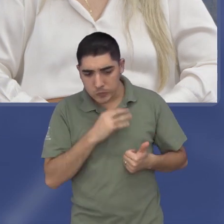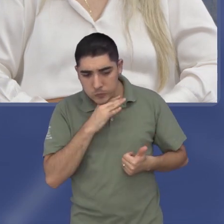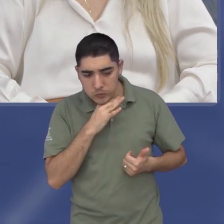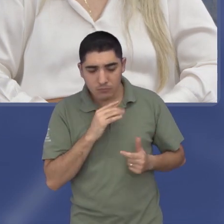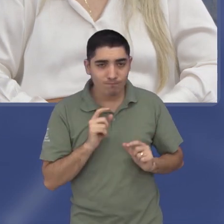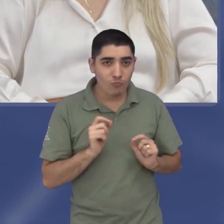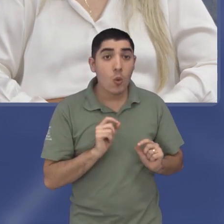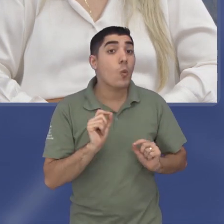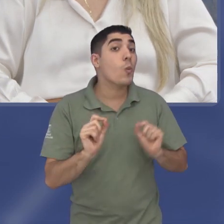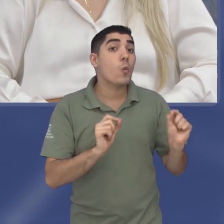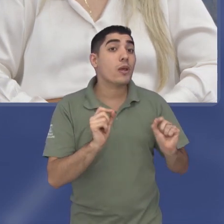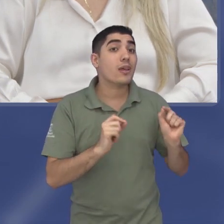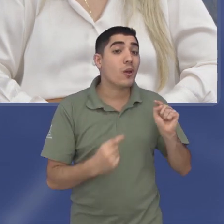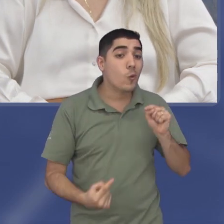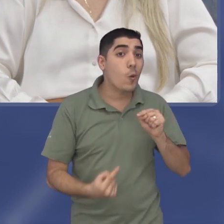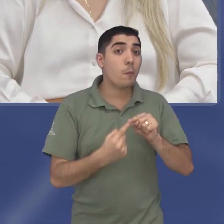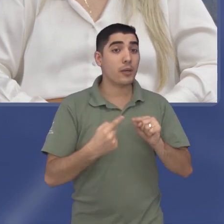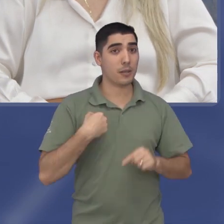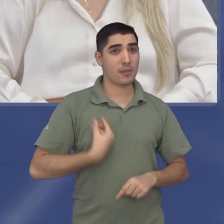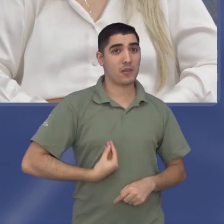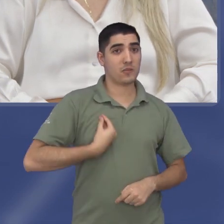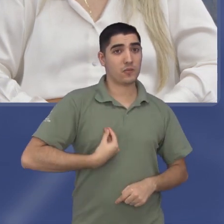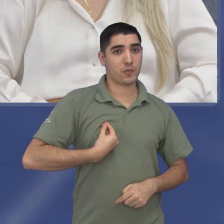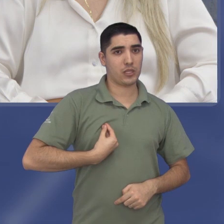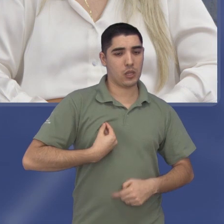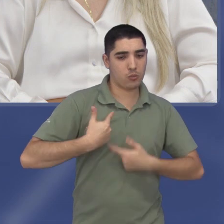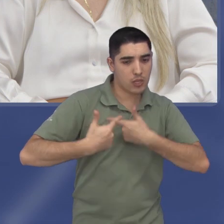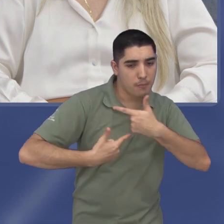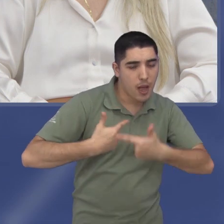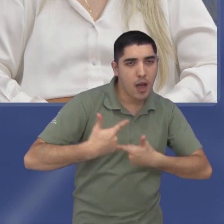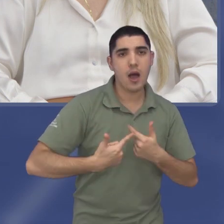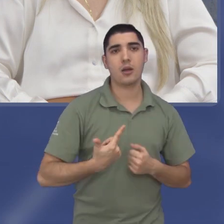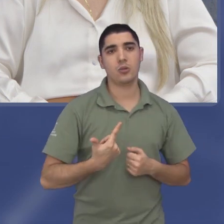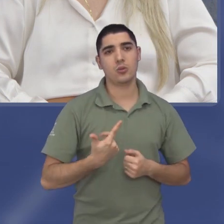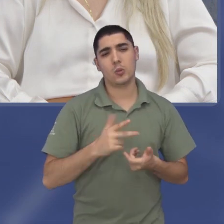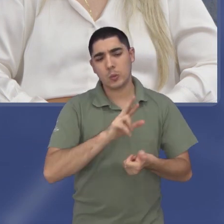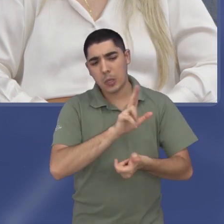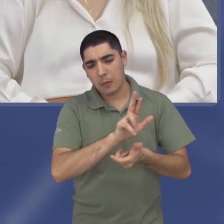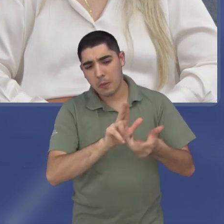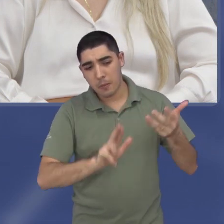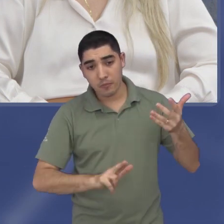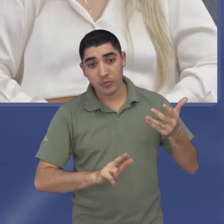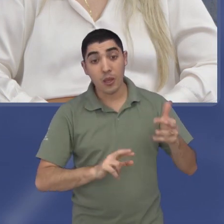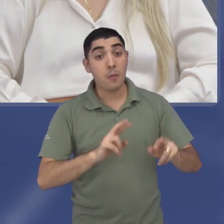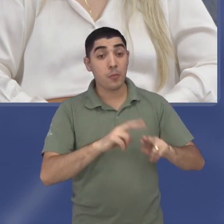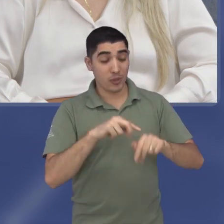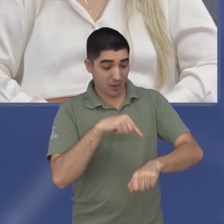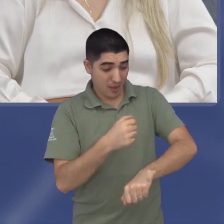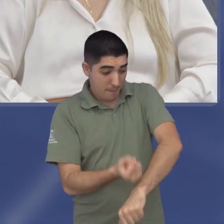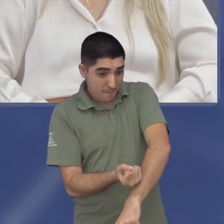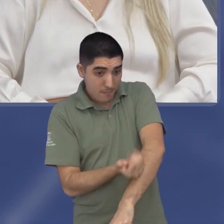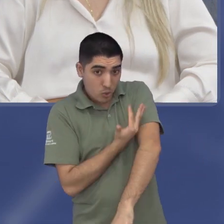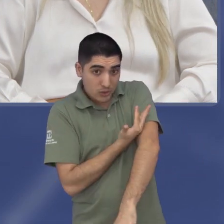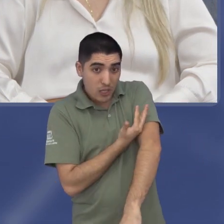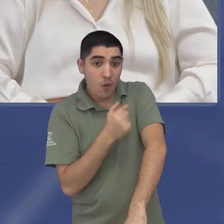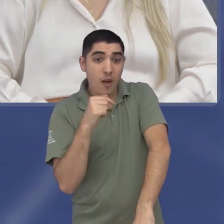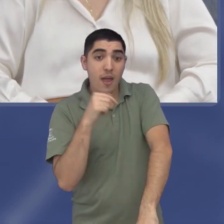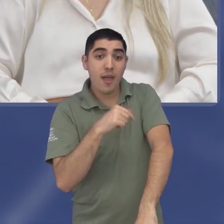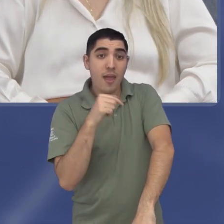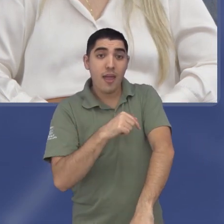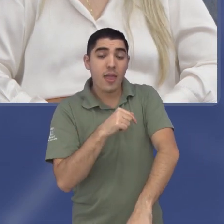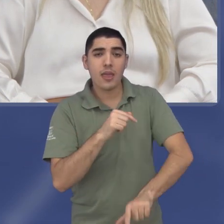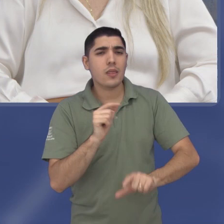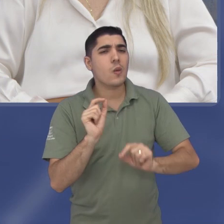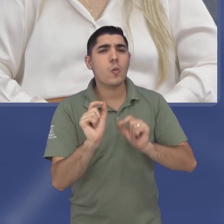a tua produtividade. E quais são os fatores que esse estado emocional, quais são os fatores